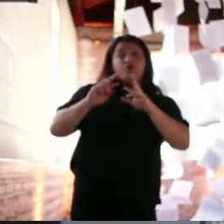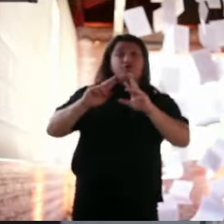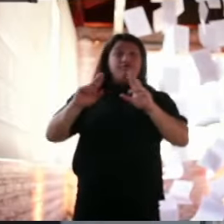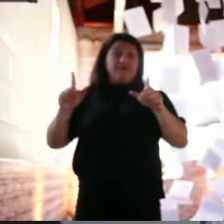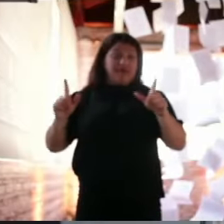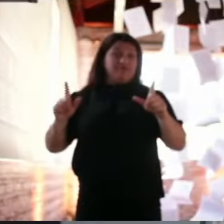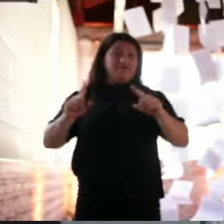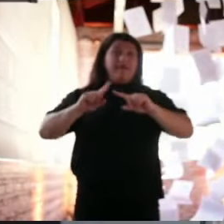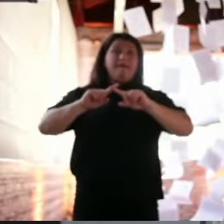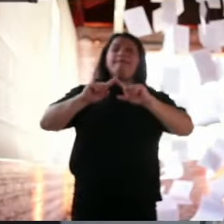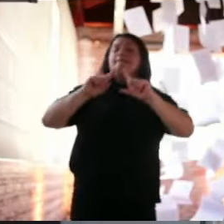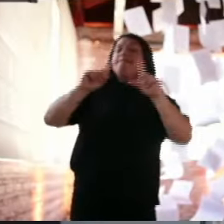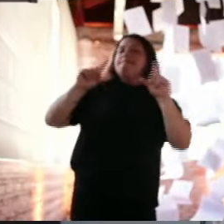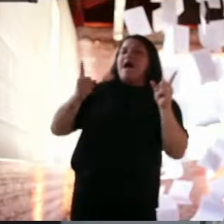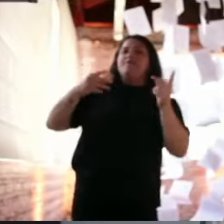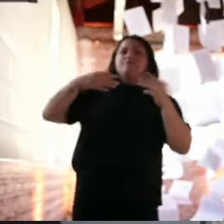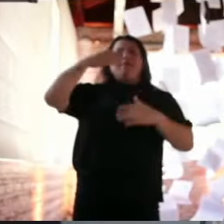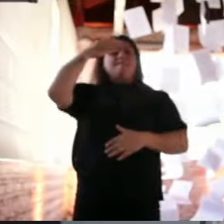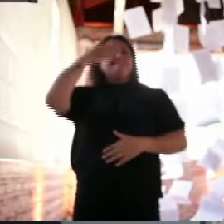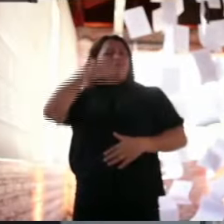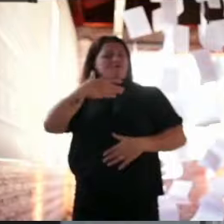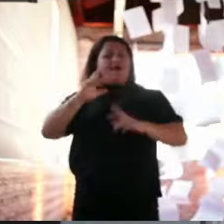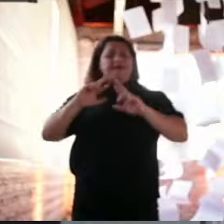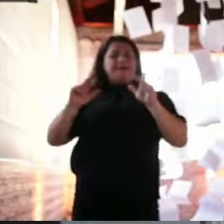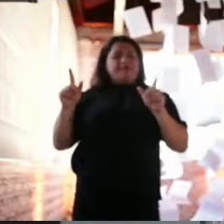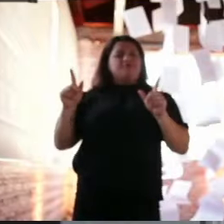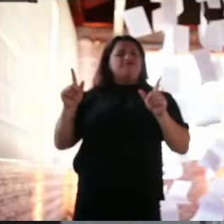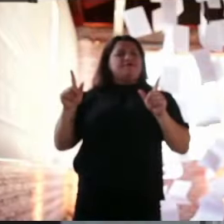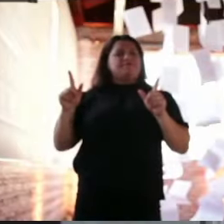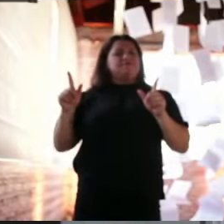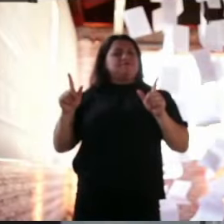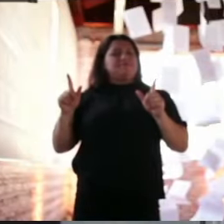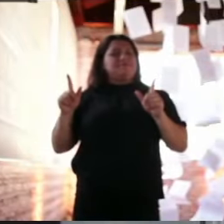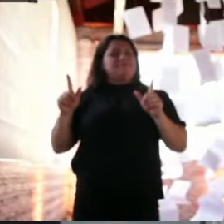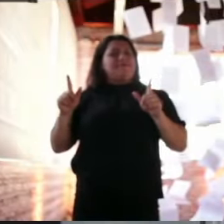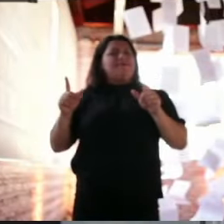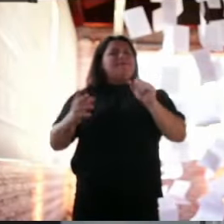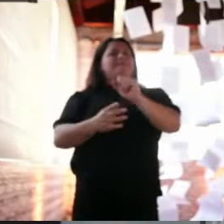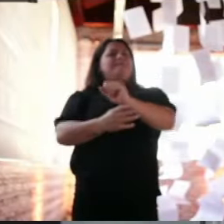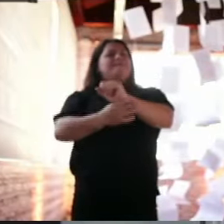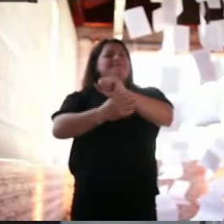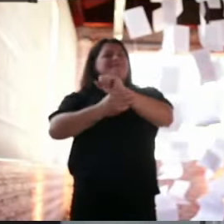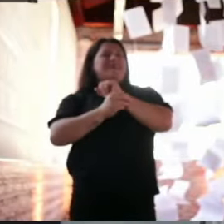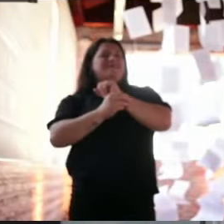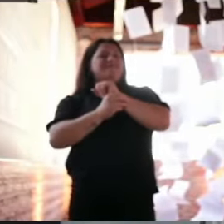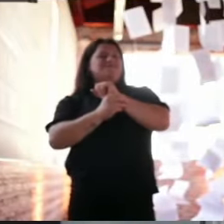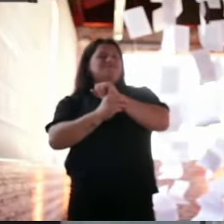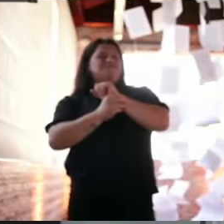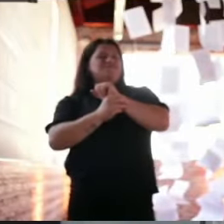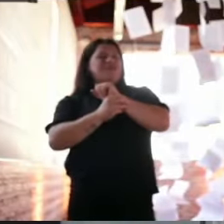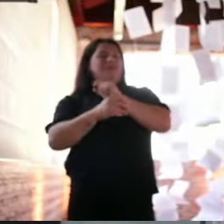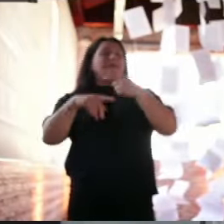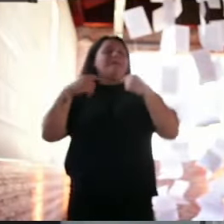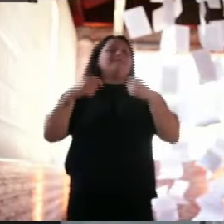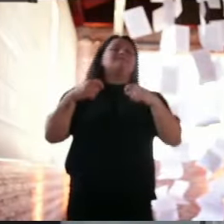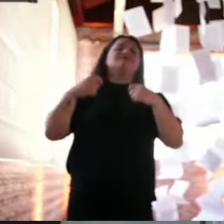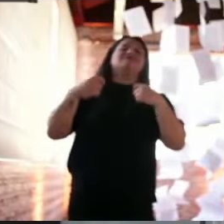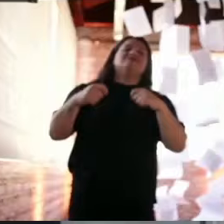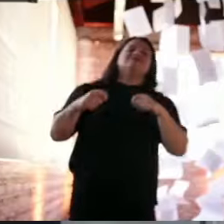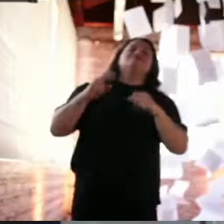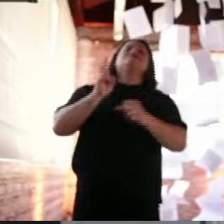mas daí para você provar que essa diferença garante alguma coisa e é necessária